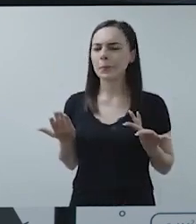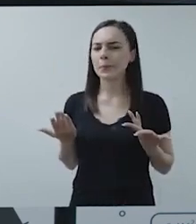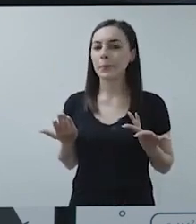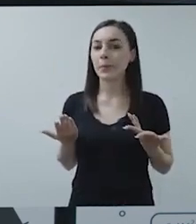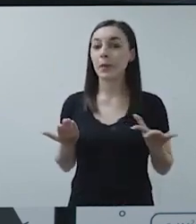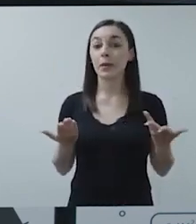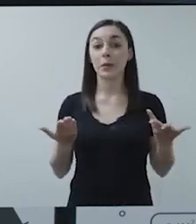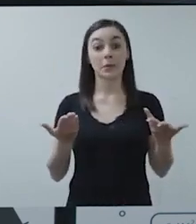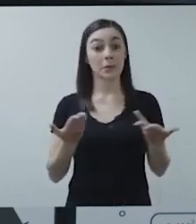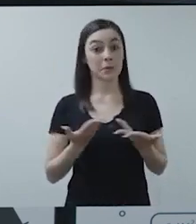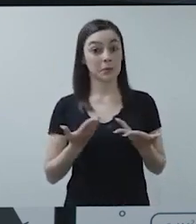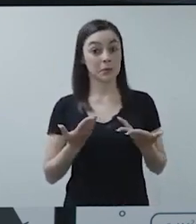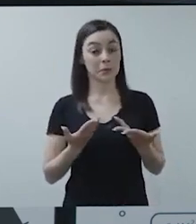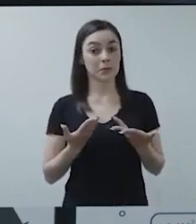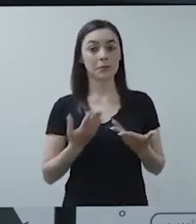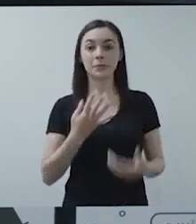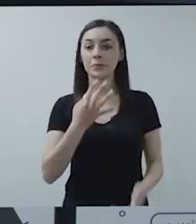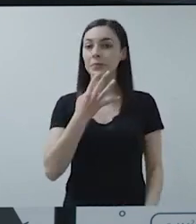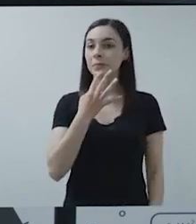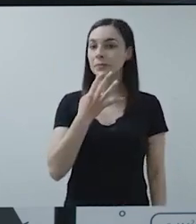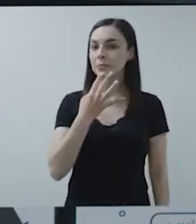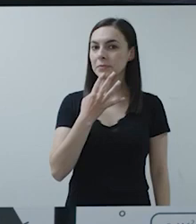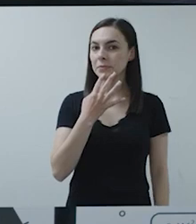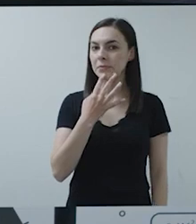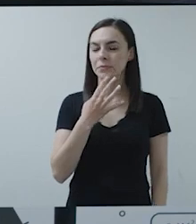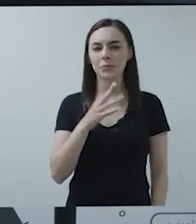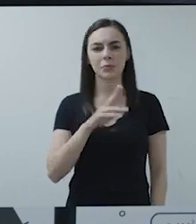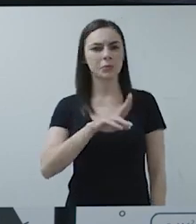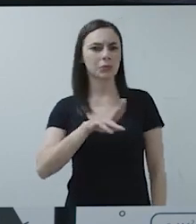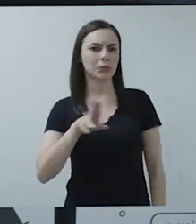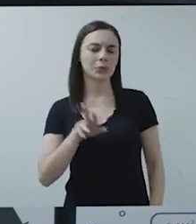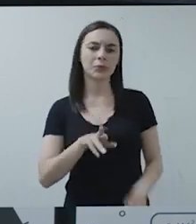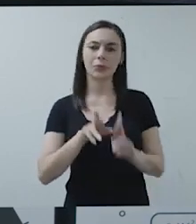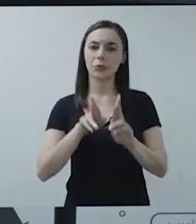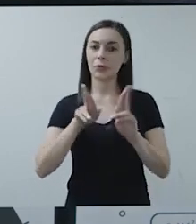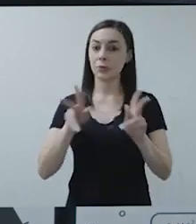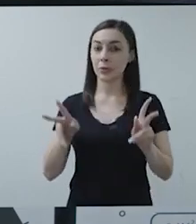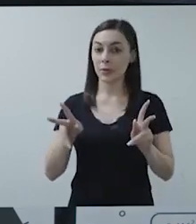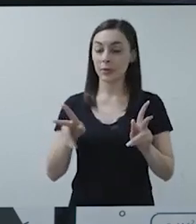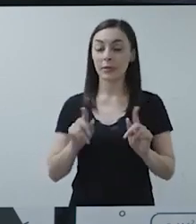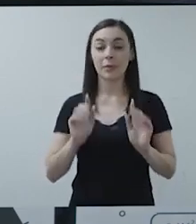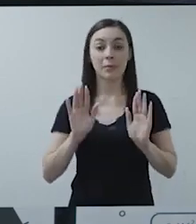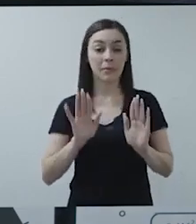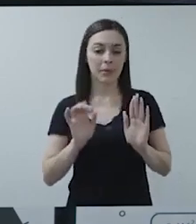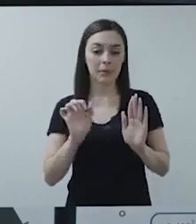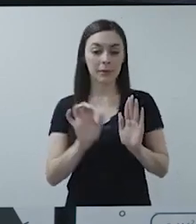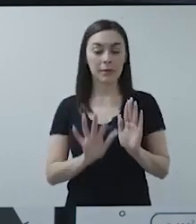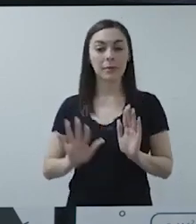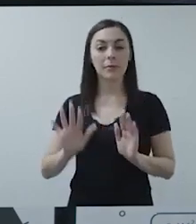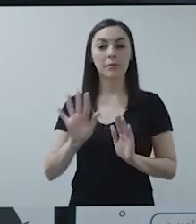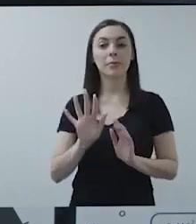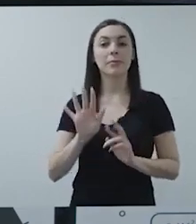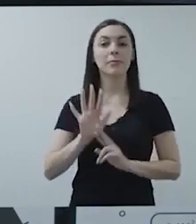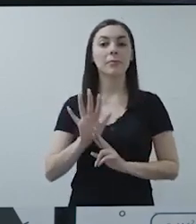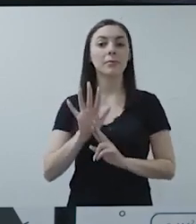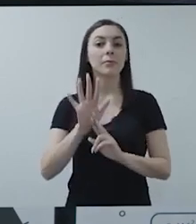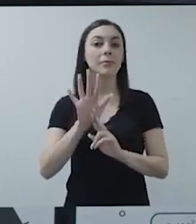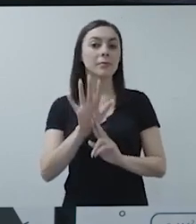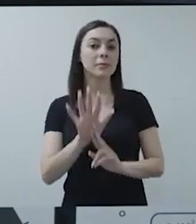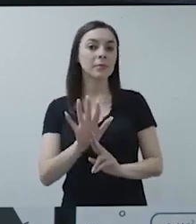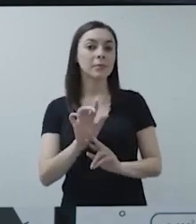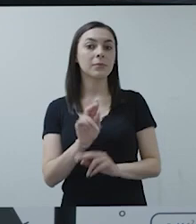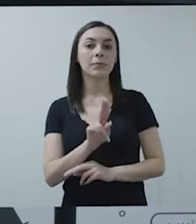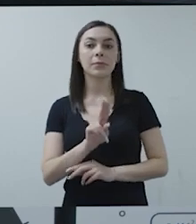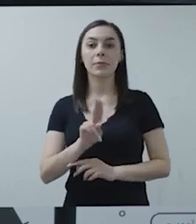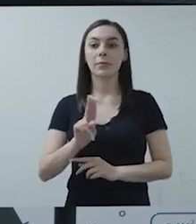Hoje nós conhecemos aí com outros nomes, mas aqui nós queremos representar com o nome